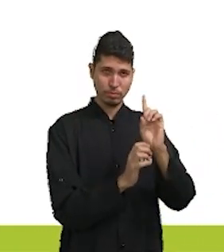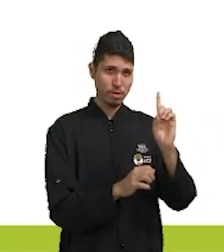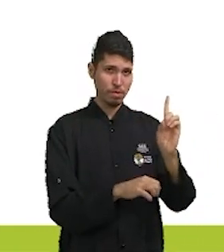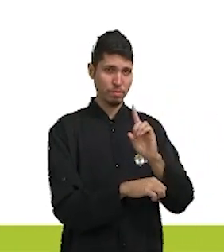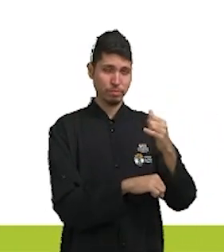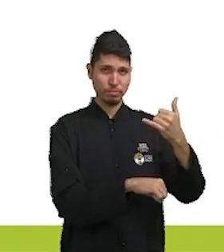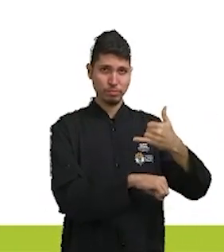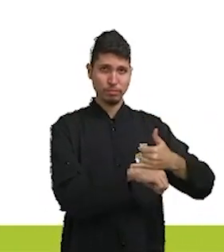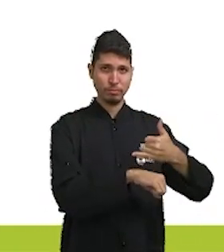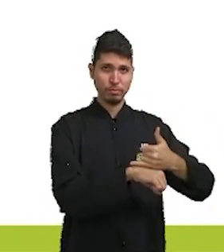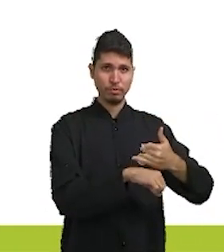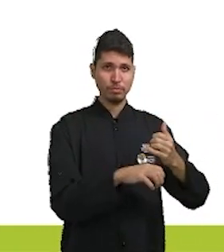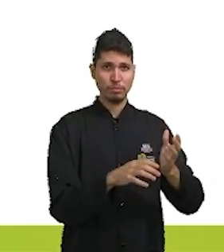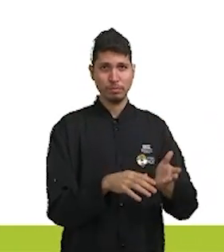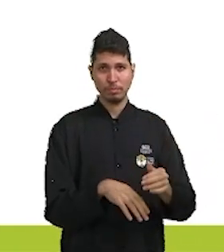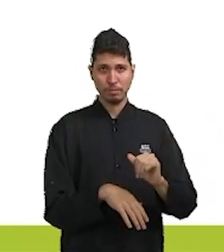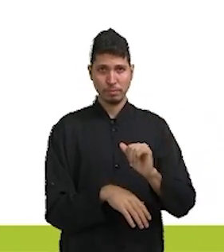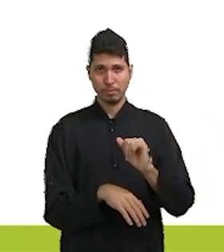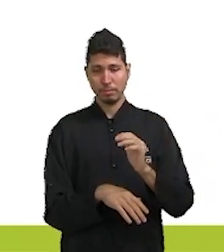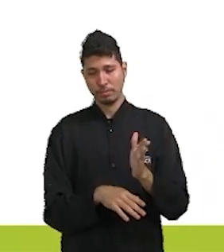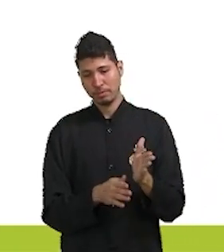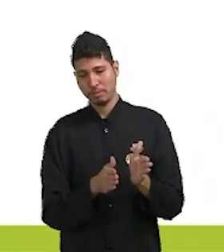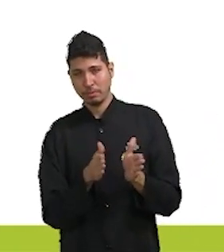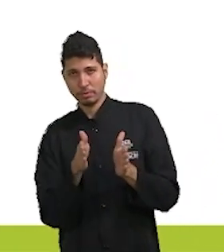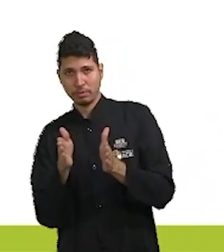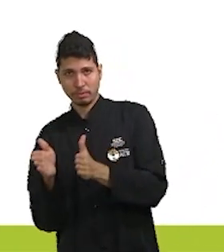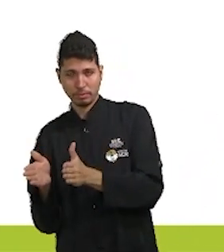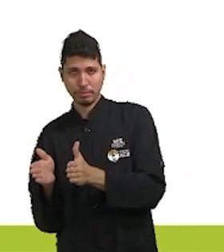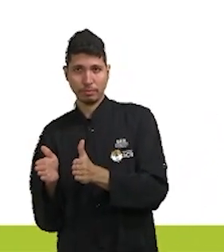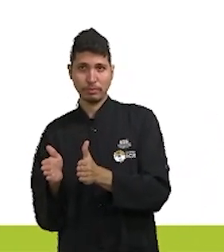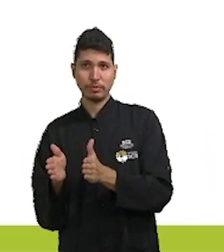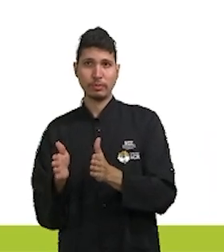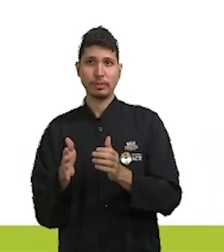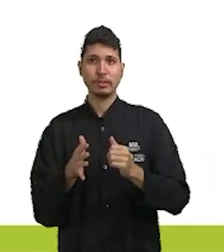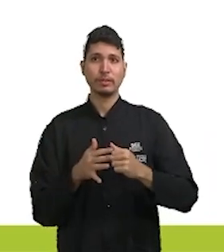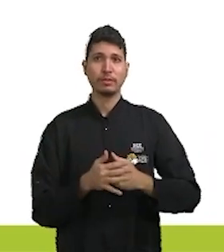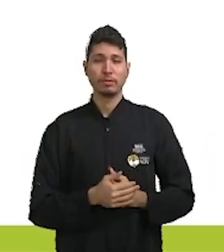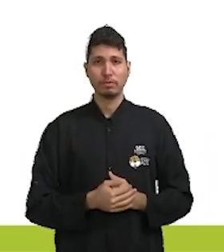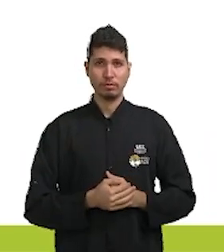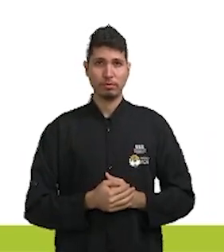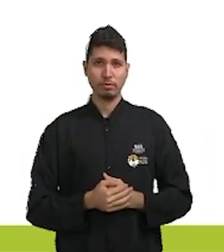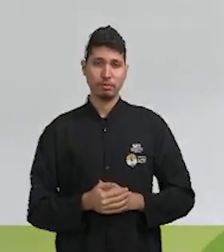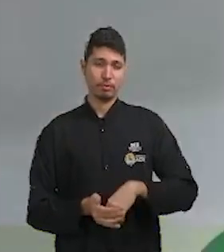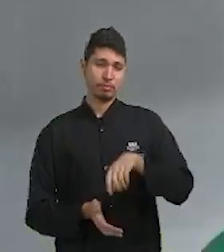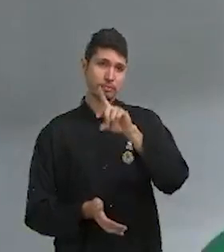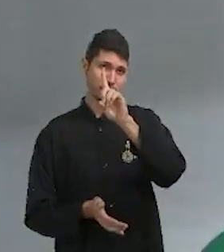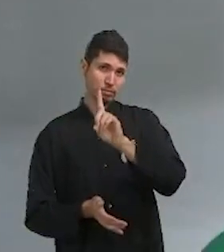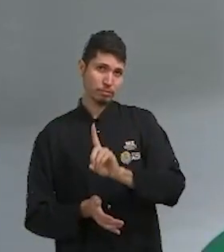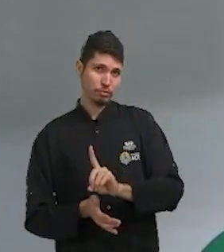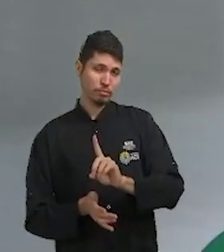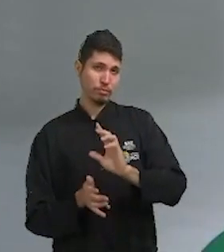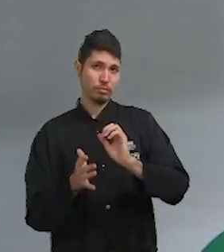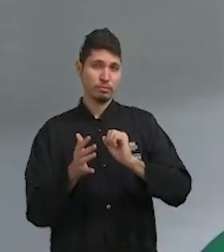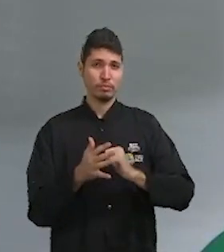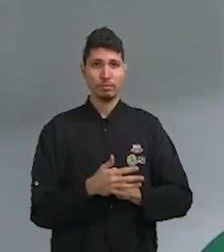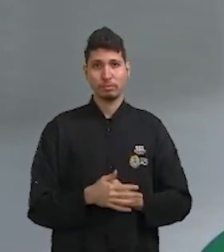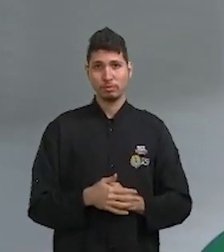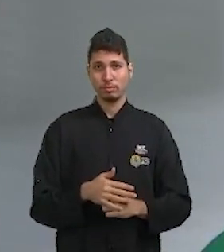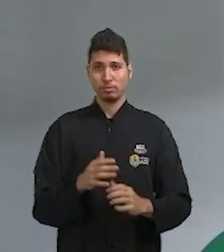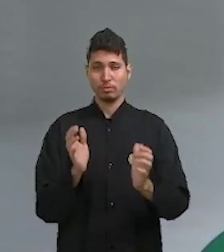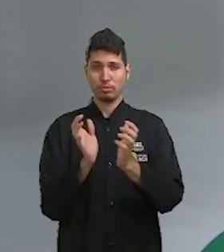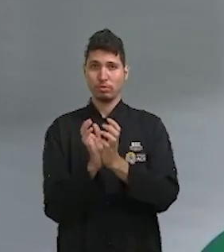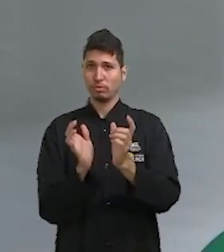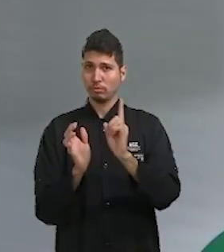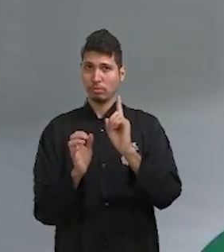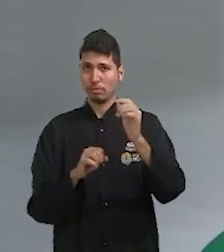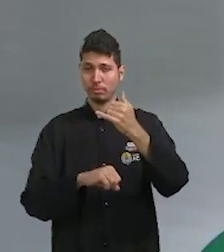ali mais do lado direito da nossa tabela periódica. Lá como exemplo dos não metais, eu tenho os